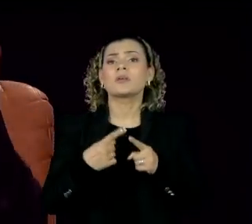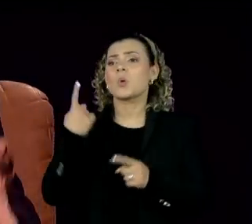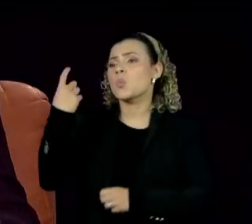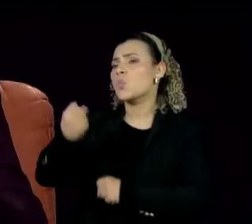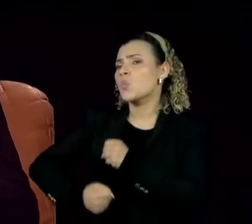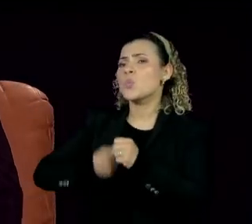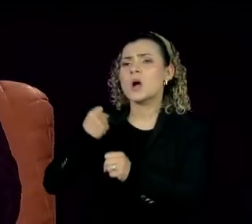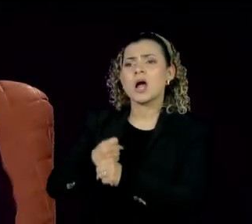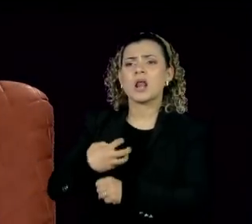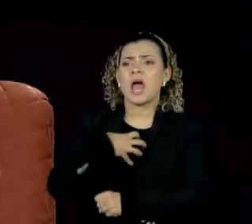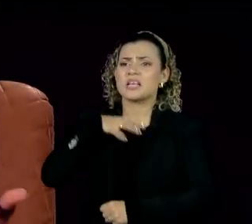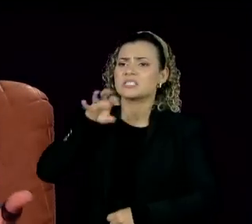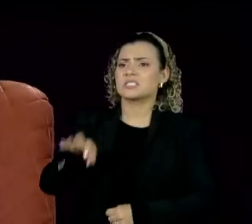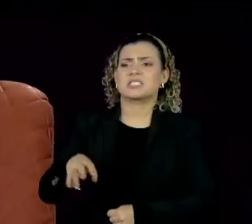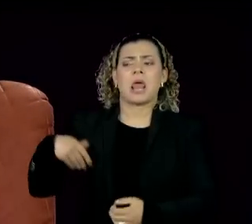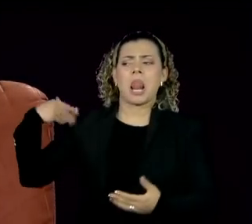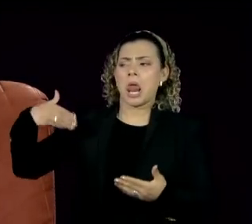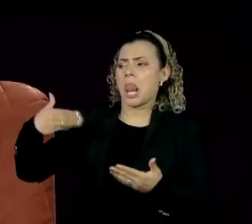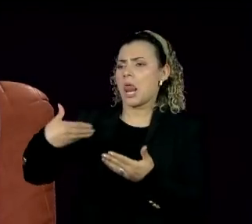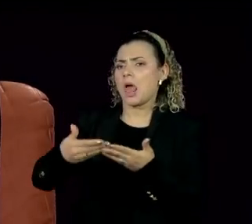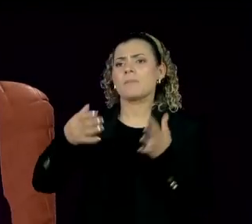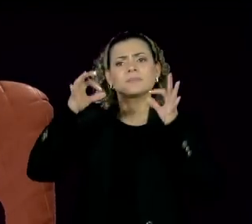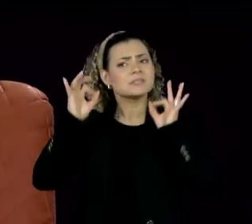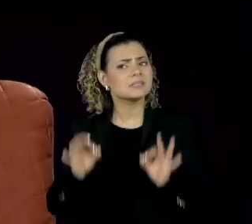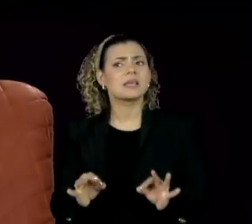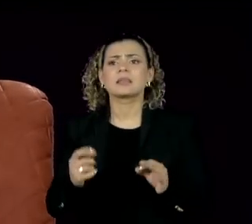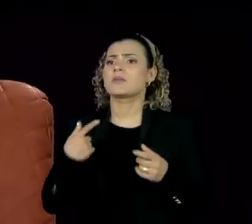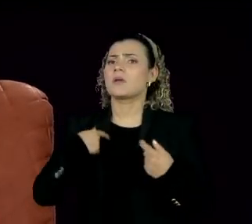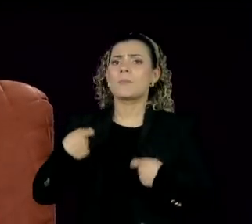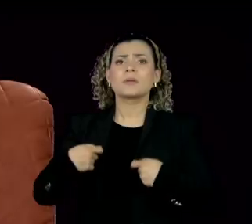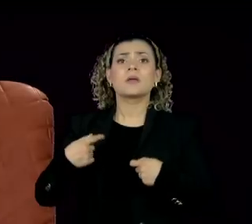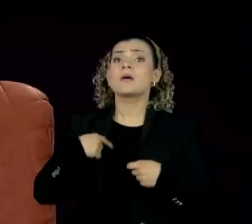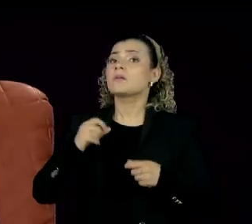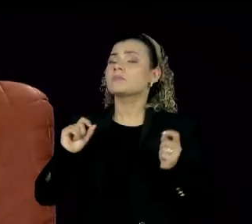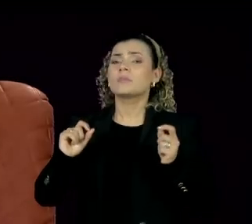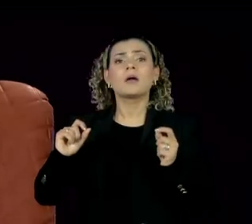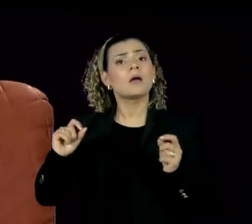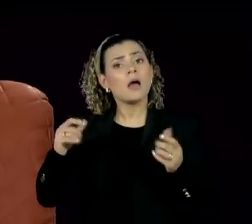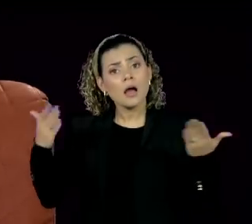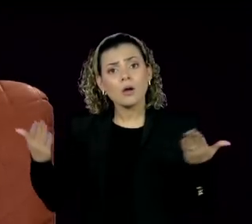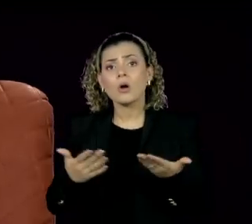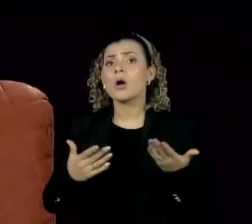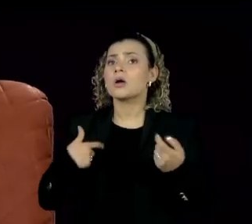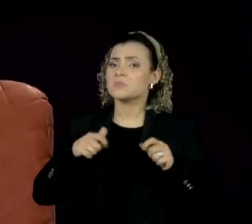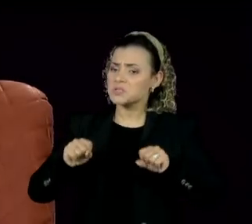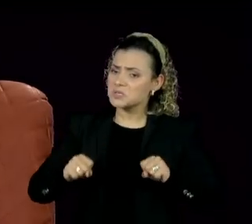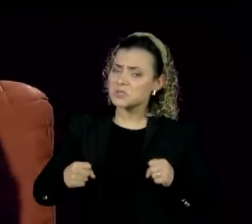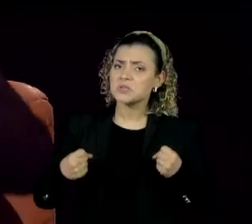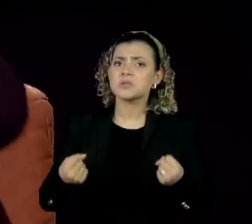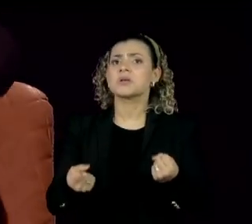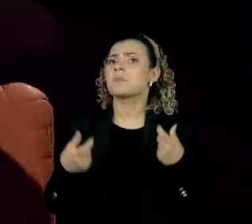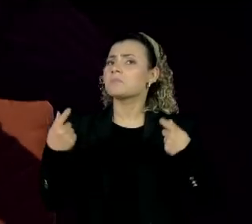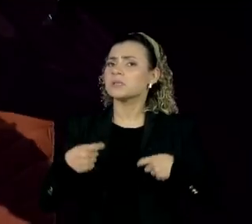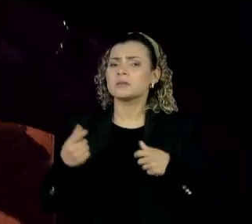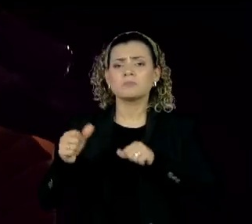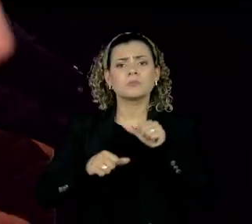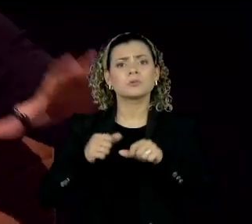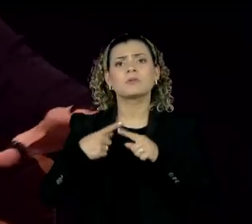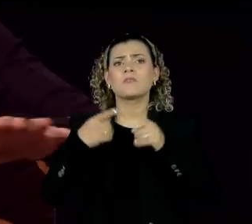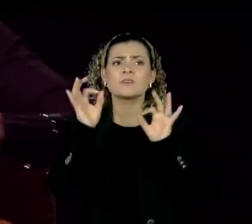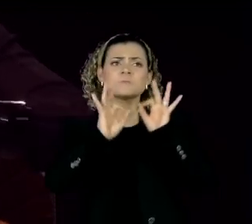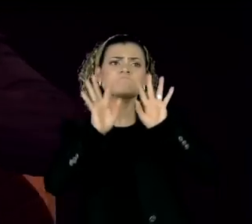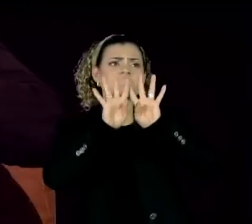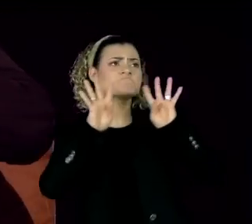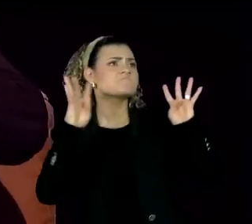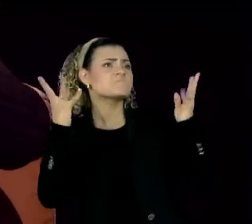ano assim, eu realmente, cara, eu preciso, ou vai ou racha, eu vou dar tudo nessa história, vou fazer uma